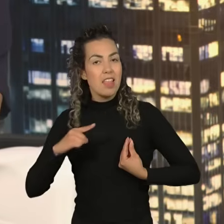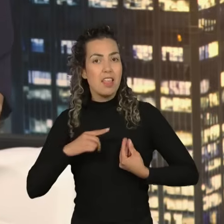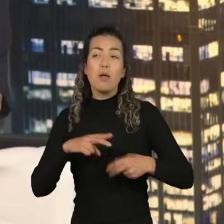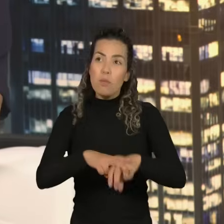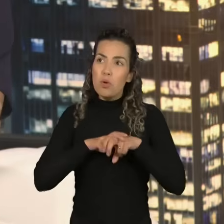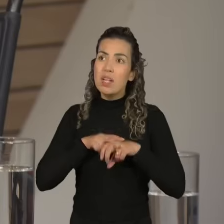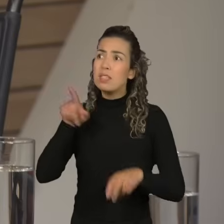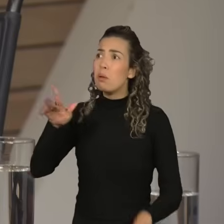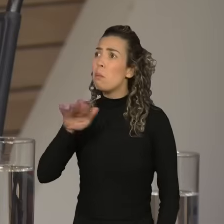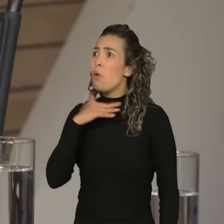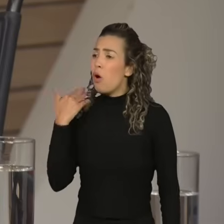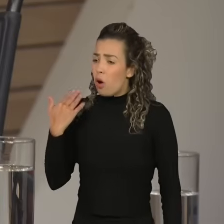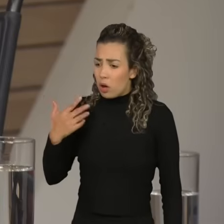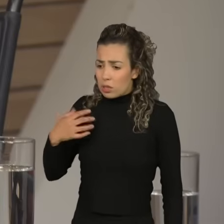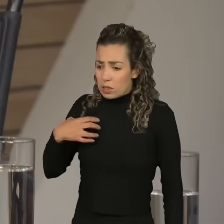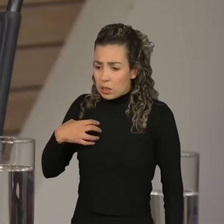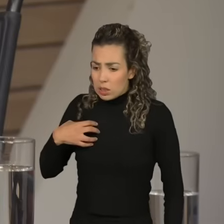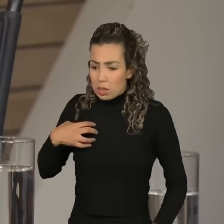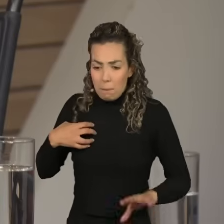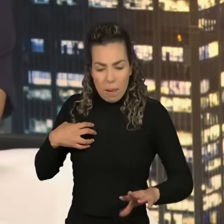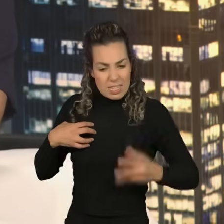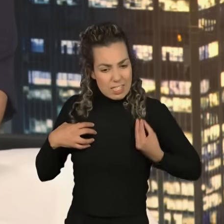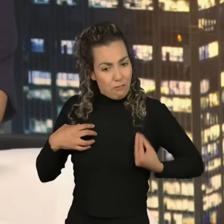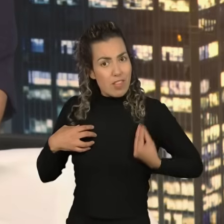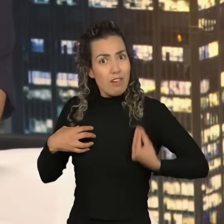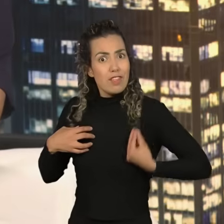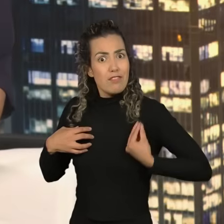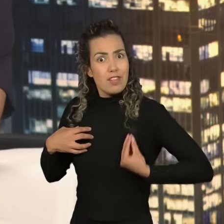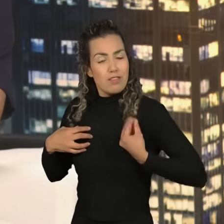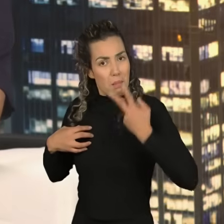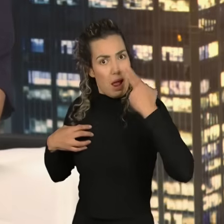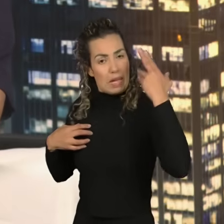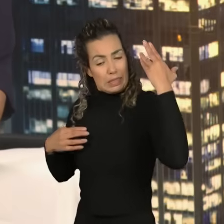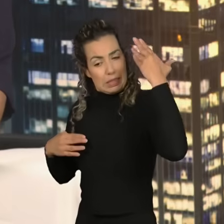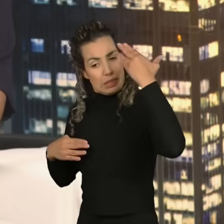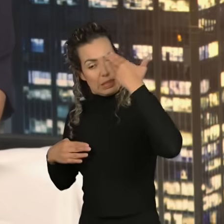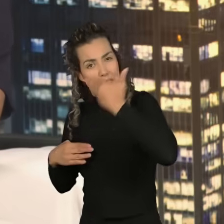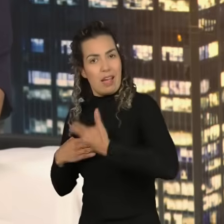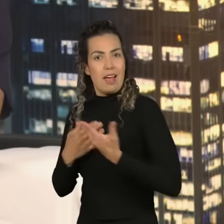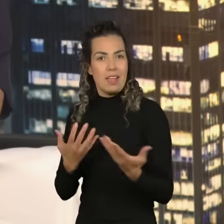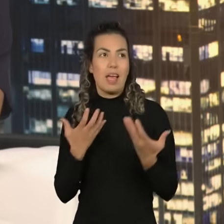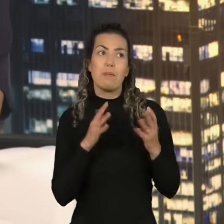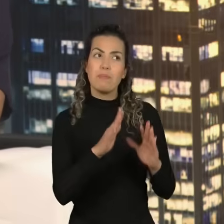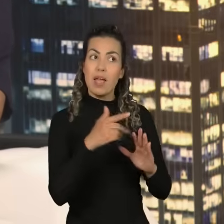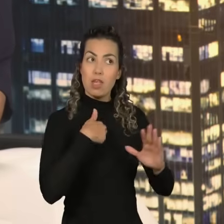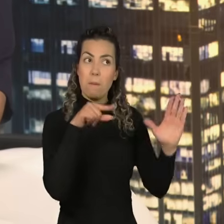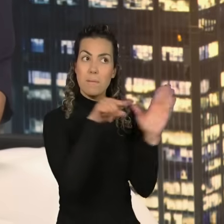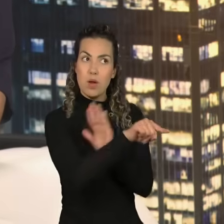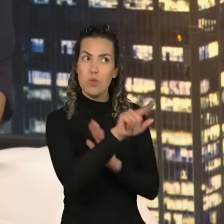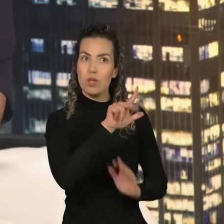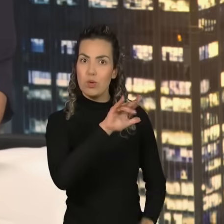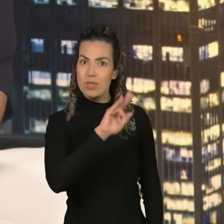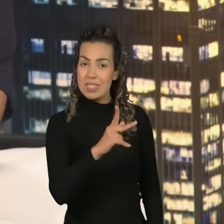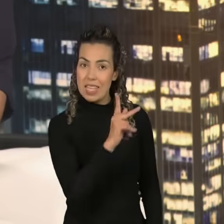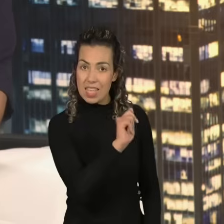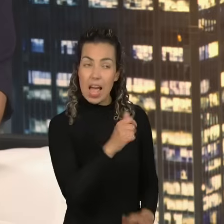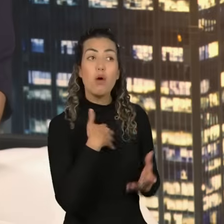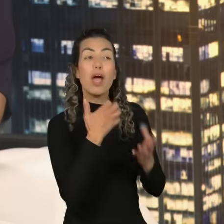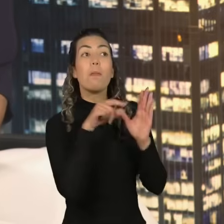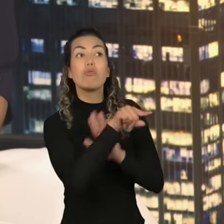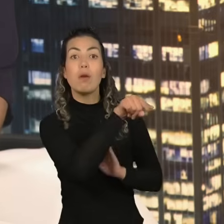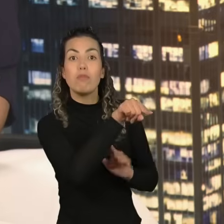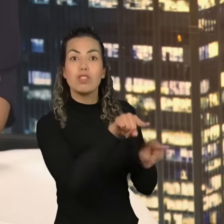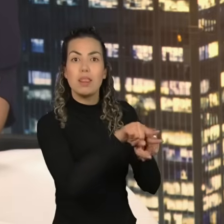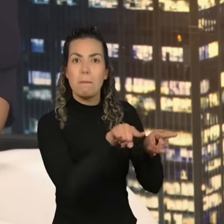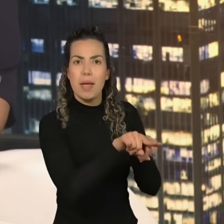transbordar no Cazuza. Então, isso é muito forte. Eu quero fazer a pergunta que eu fiz para a Lucinha para vocês. Vocês têm que serem rápidos na resposta. Professora, qual a